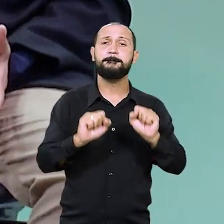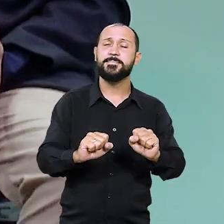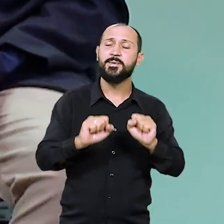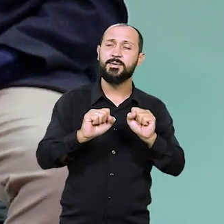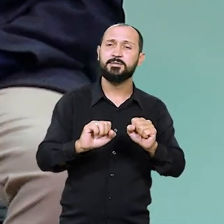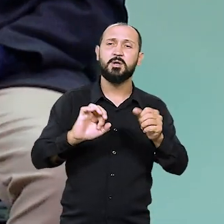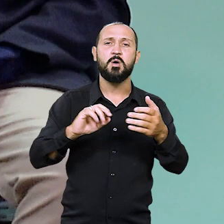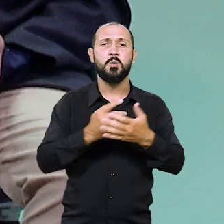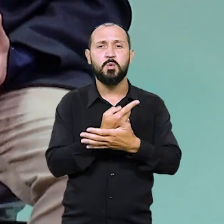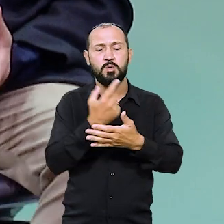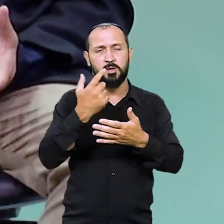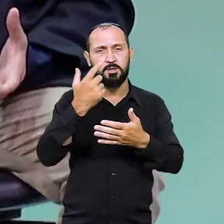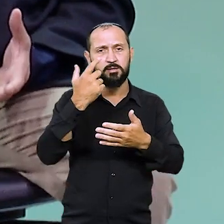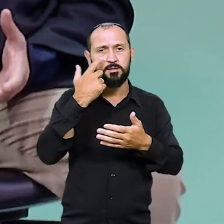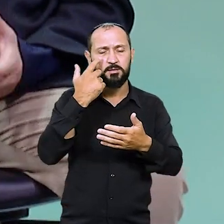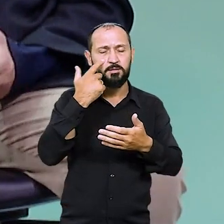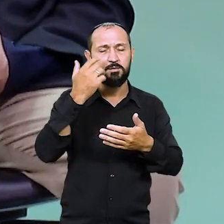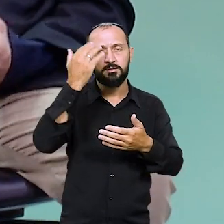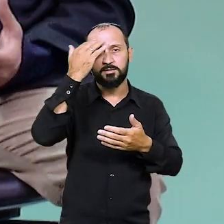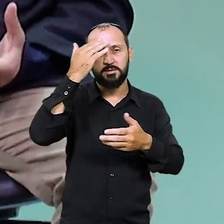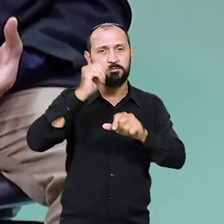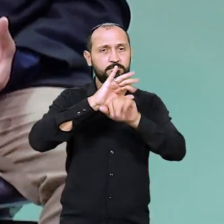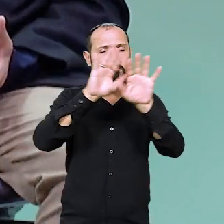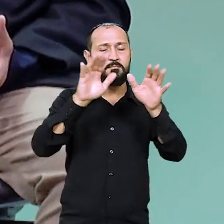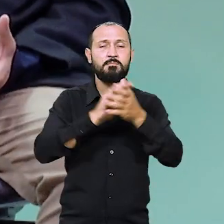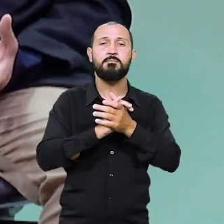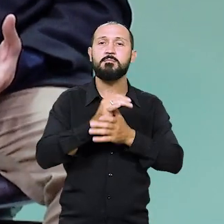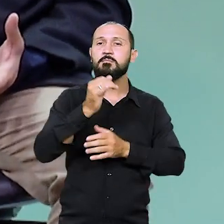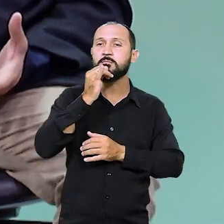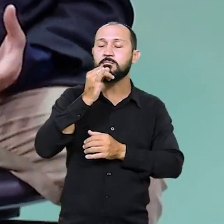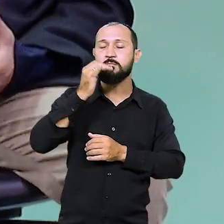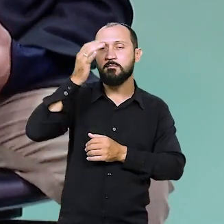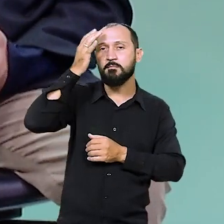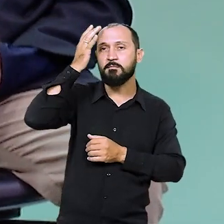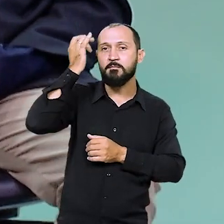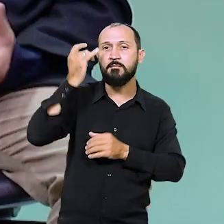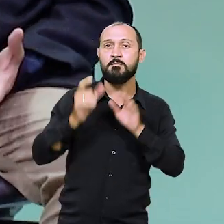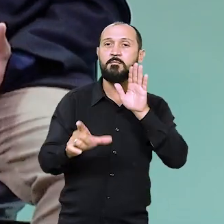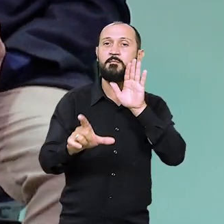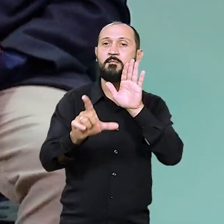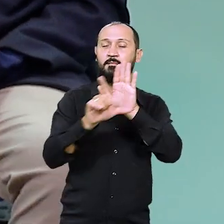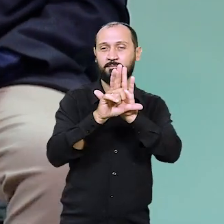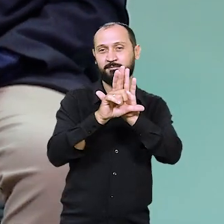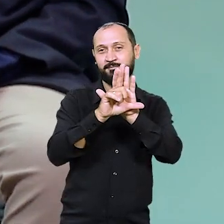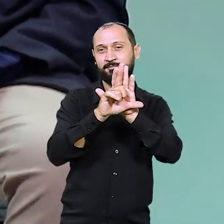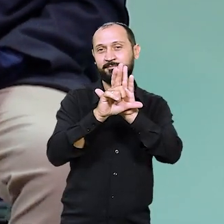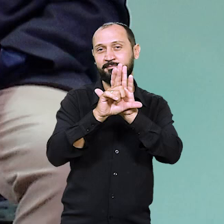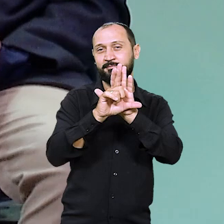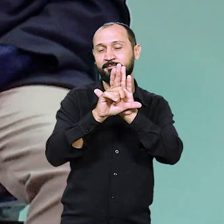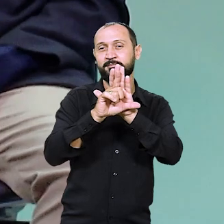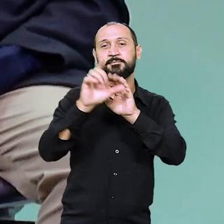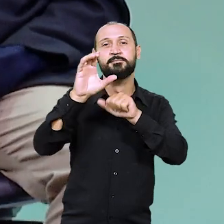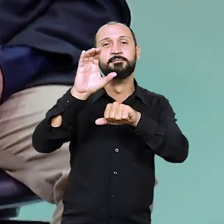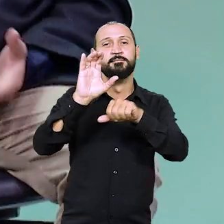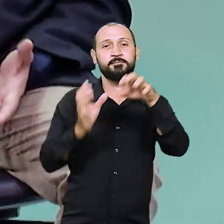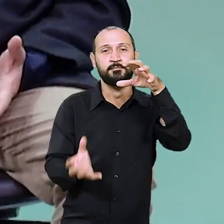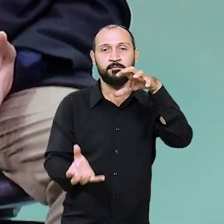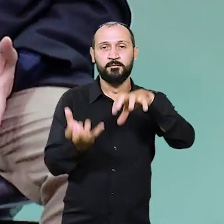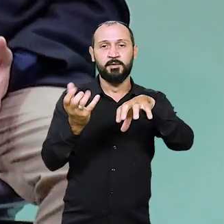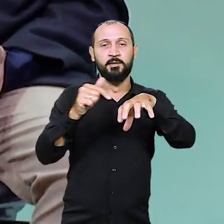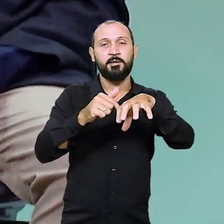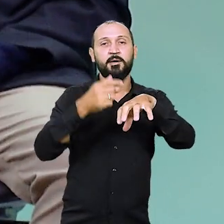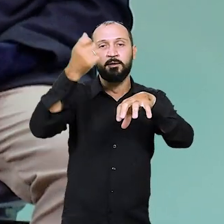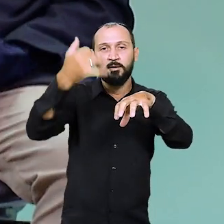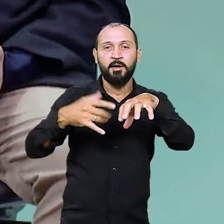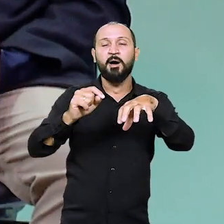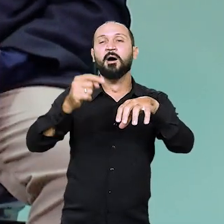direito é permanente, né? Nada é definitivo, então sempre há a possibilidade de que se mude esse entendimento. Então, por exemplo, a gente pode ter